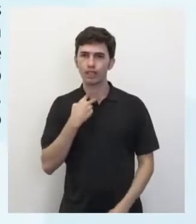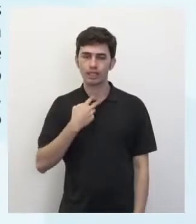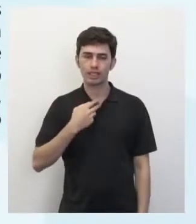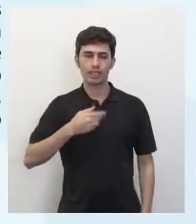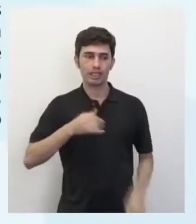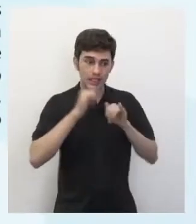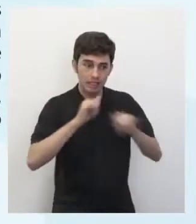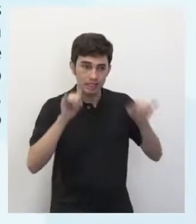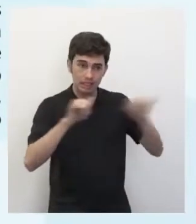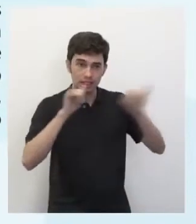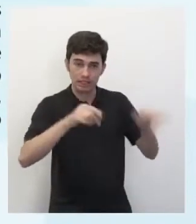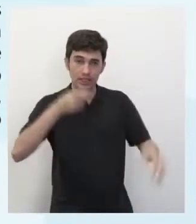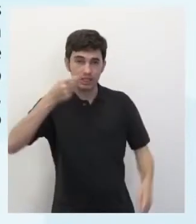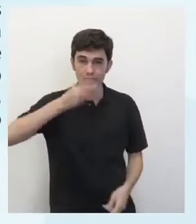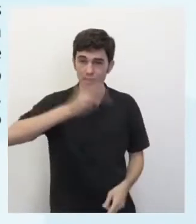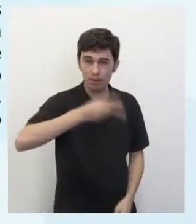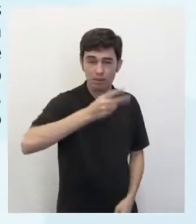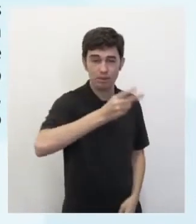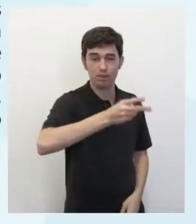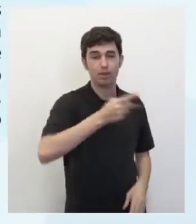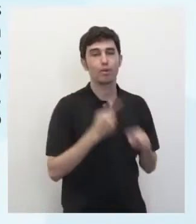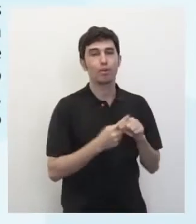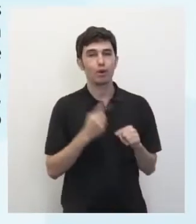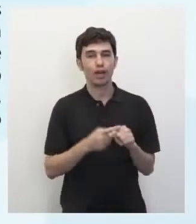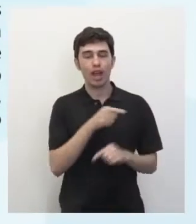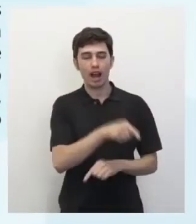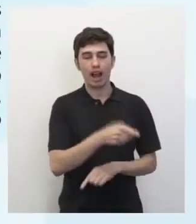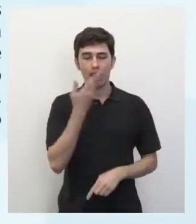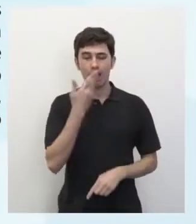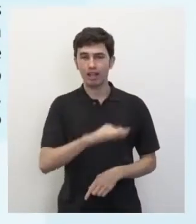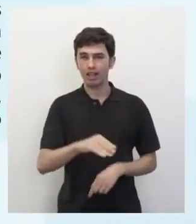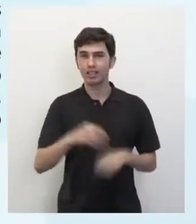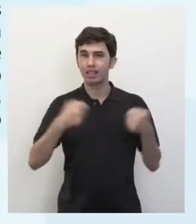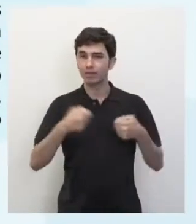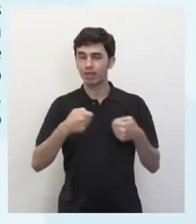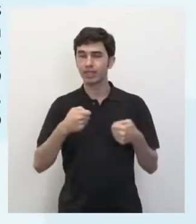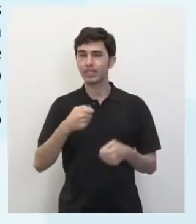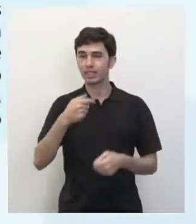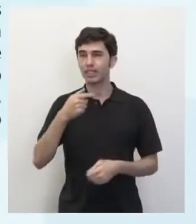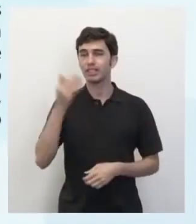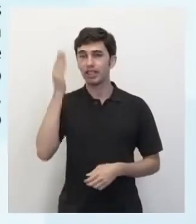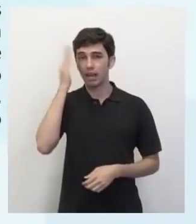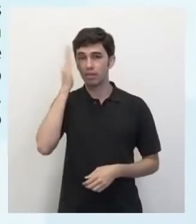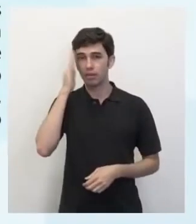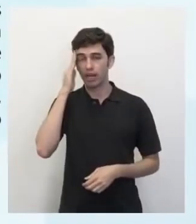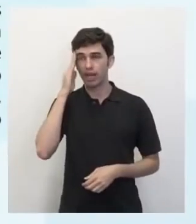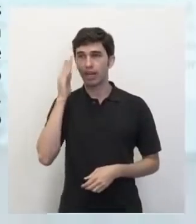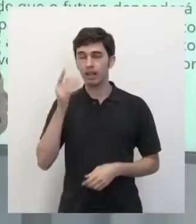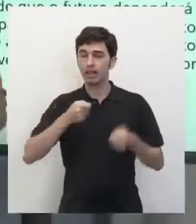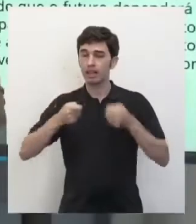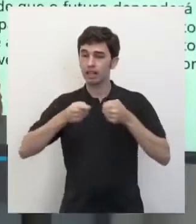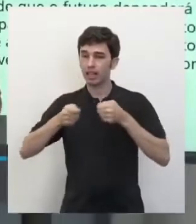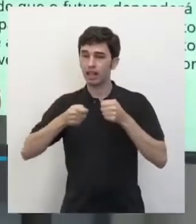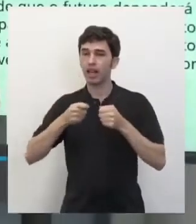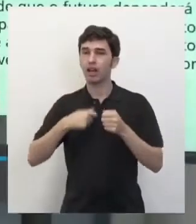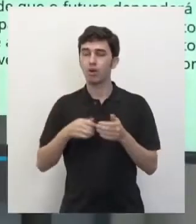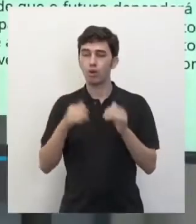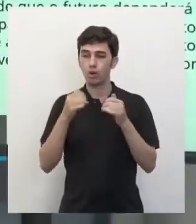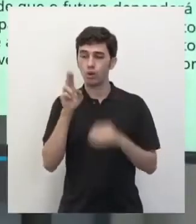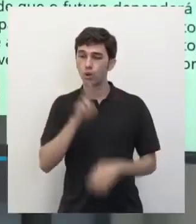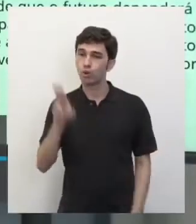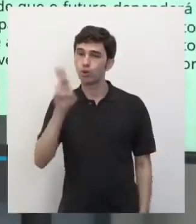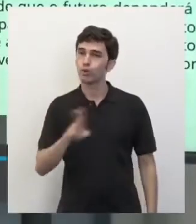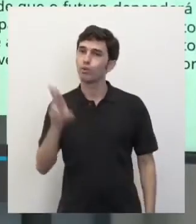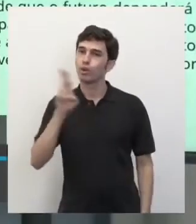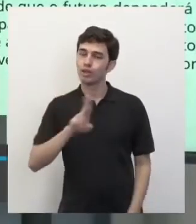as crianças devem lidar da melhor forma com o consumismo. Então, um texto longo. Eu